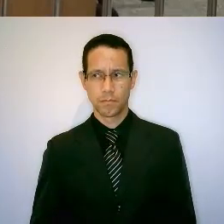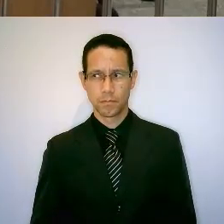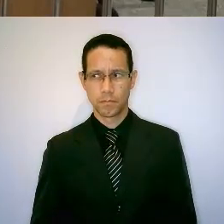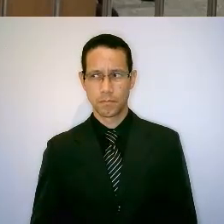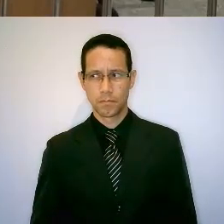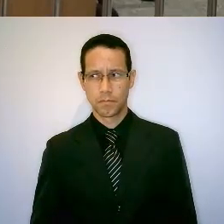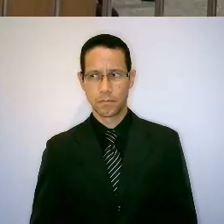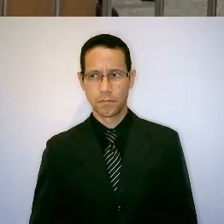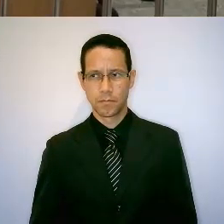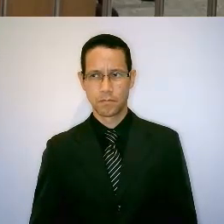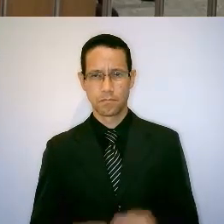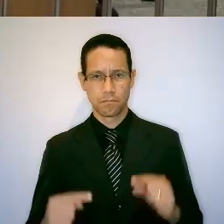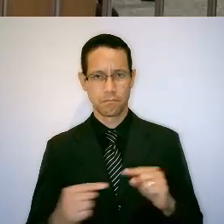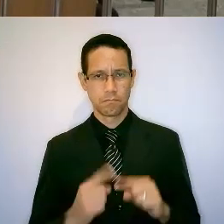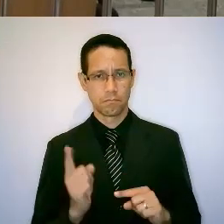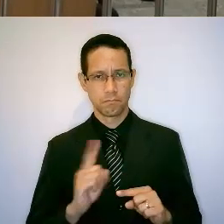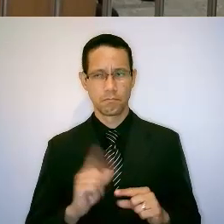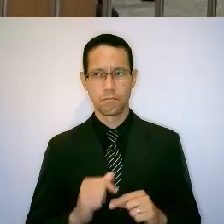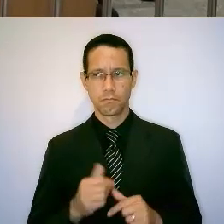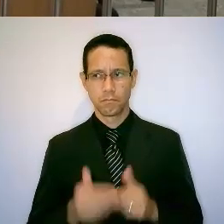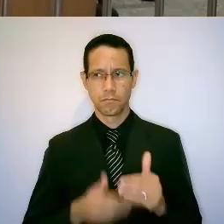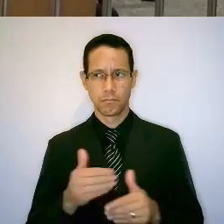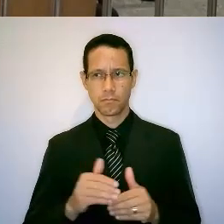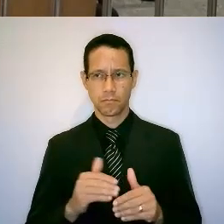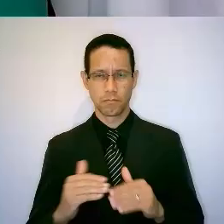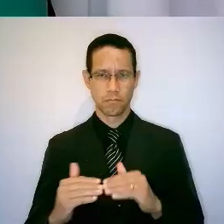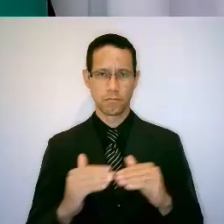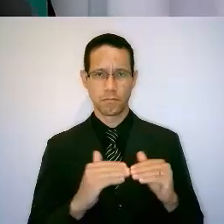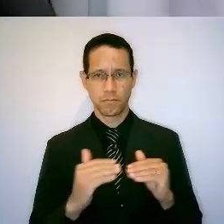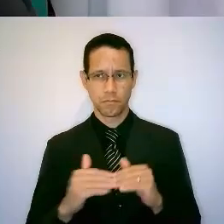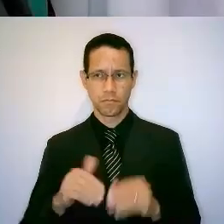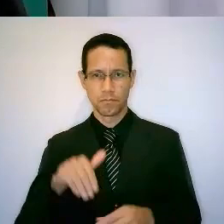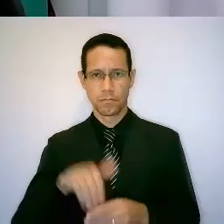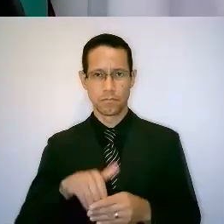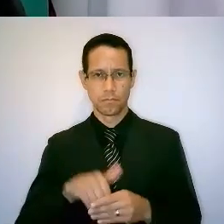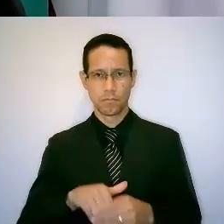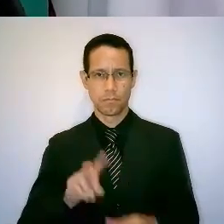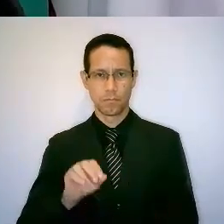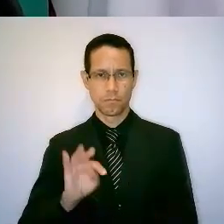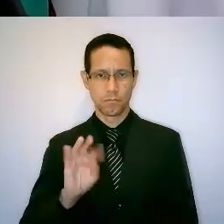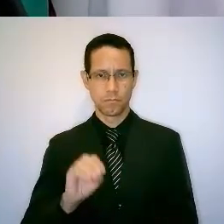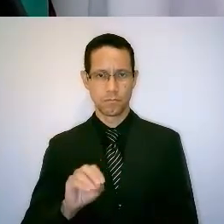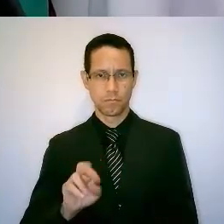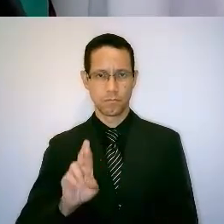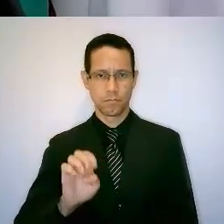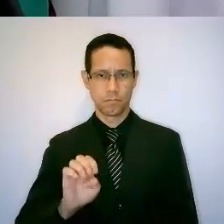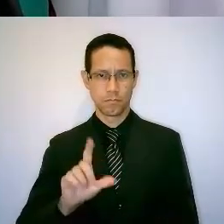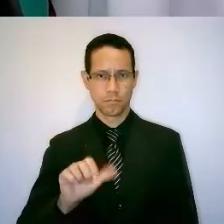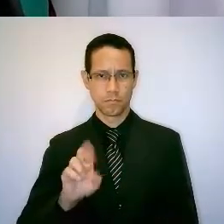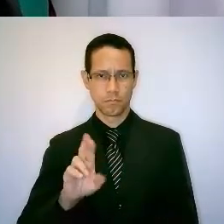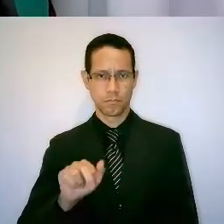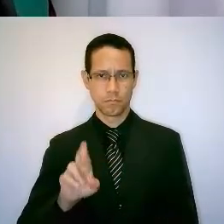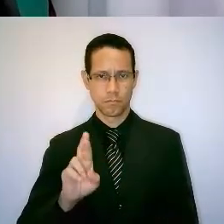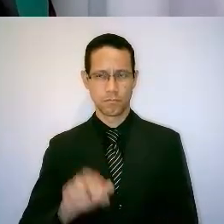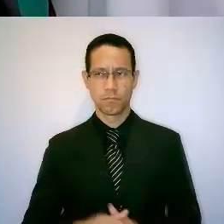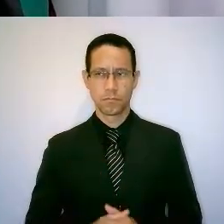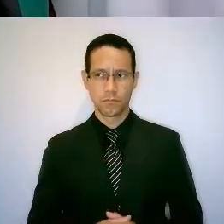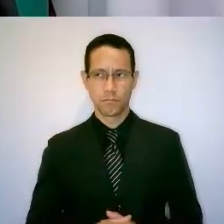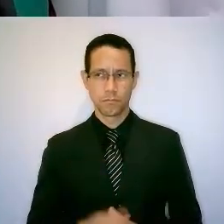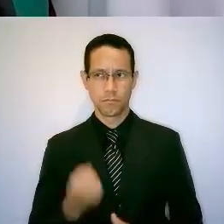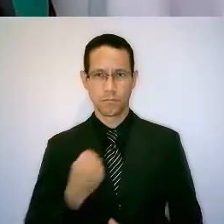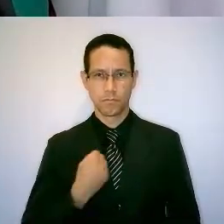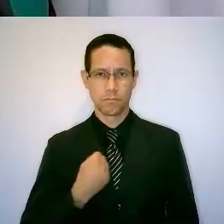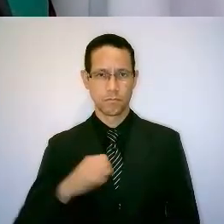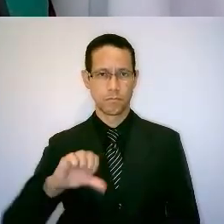do processo julgado a unanimidade nos termos do voto do relator na sequência é o número 91 na ordem cronológica